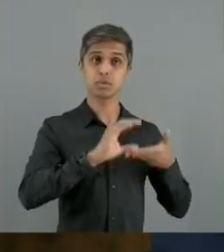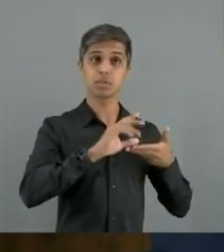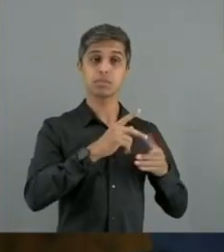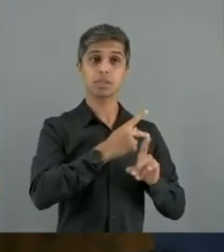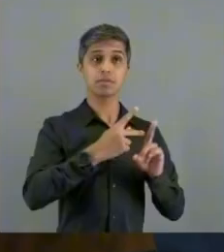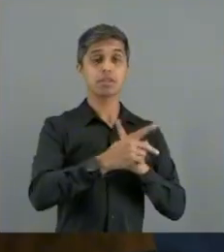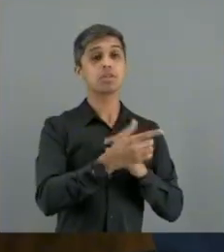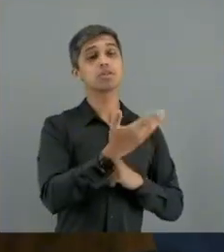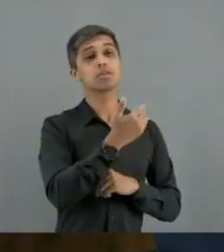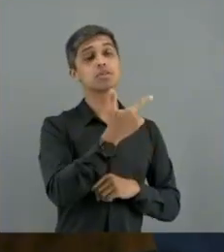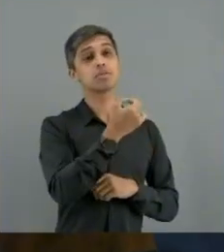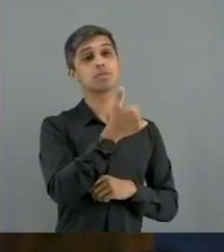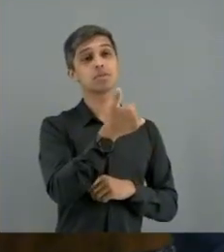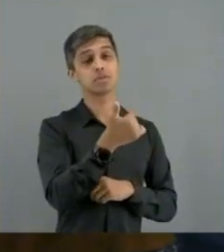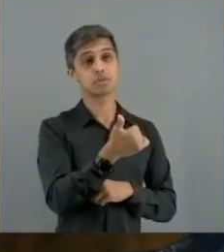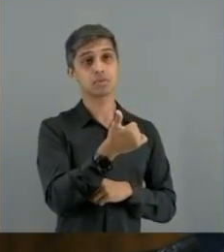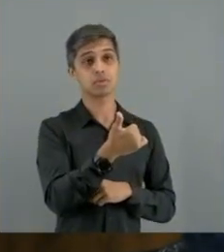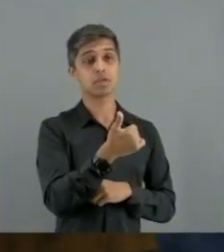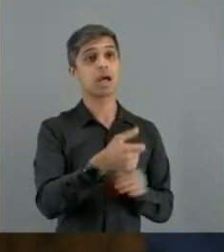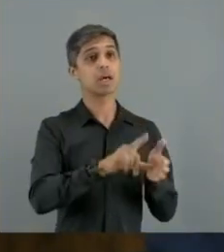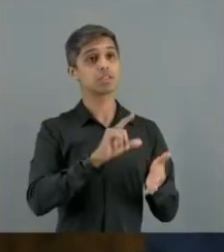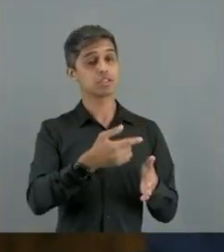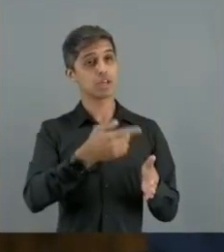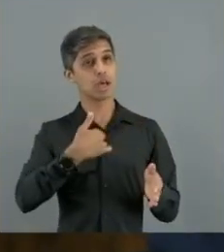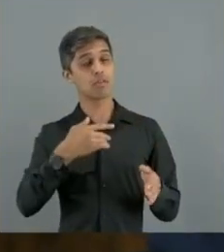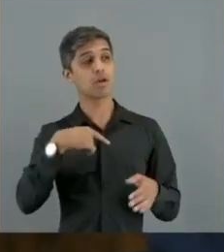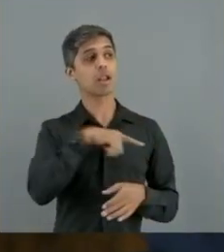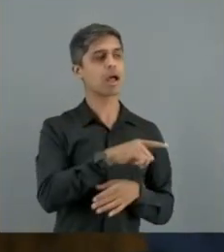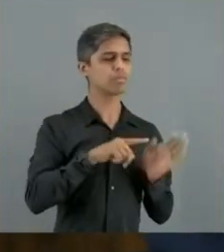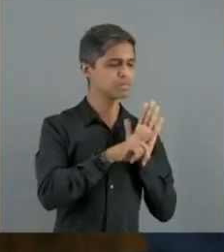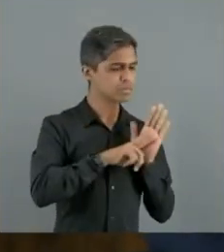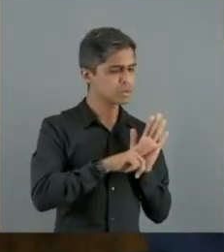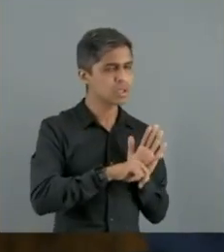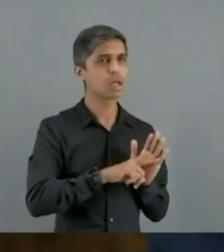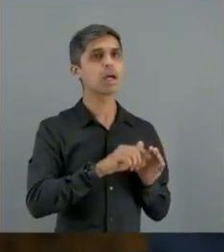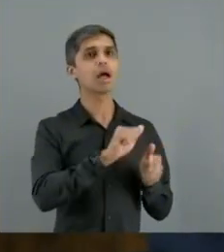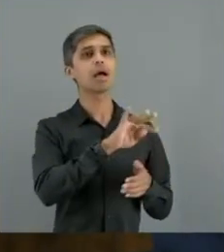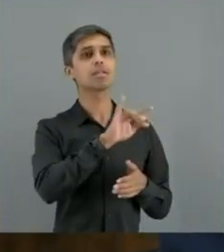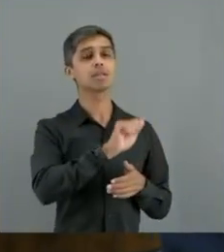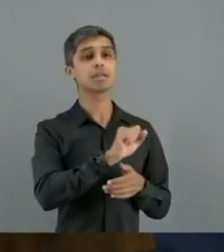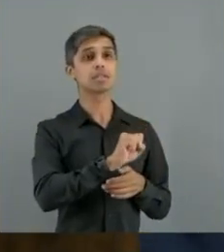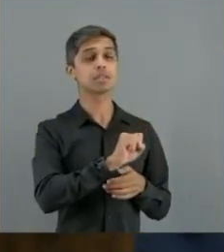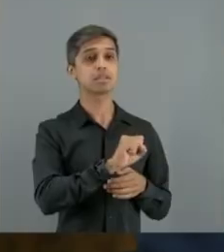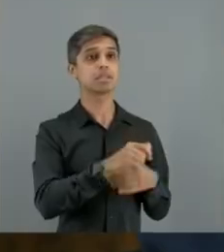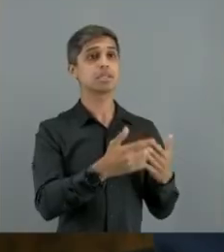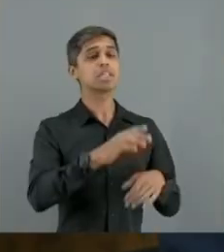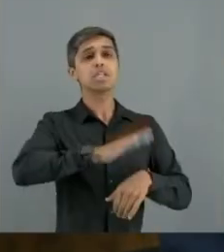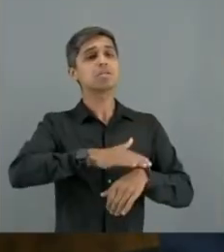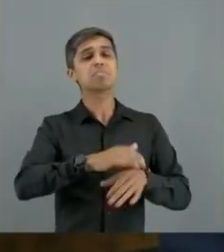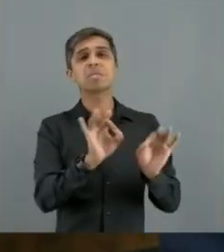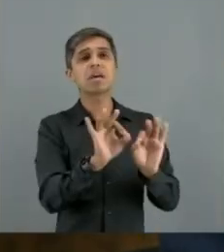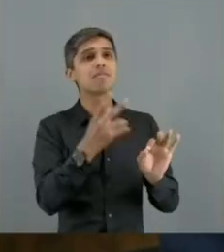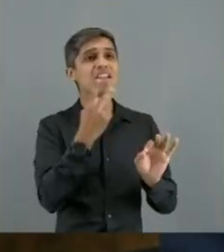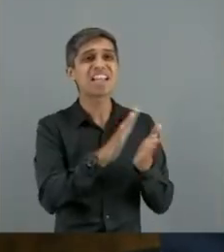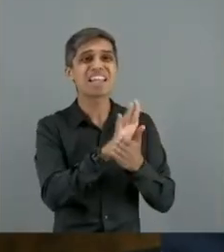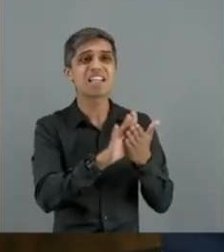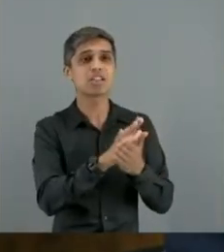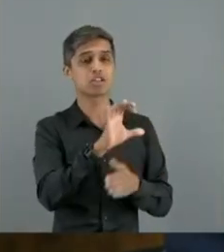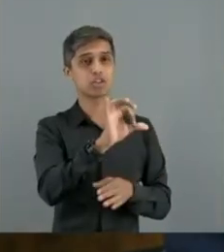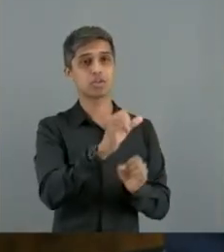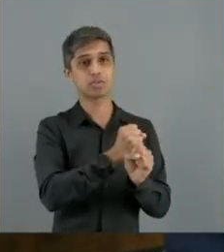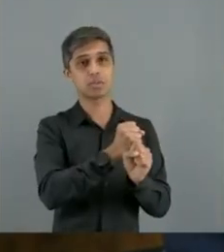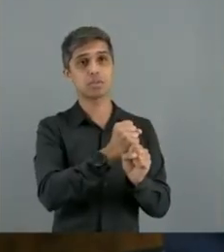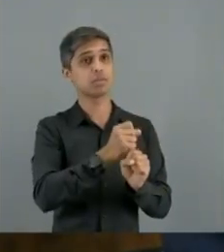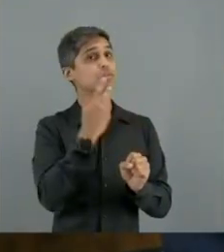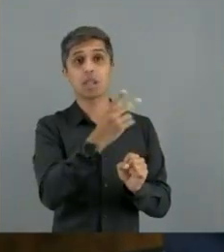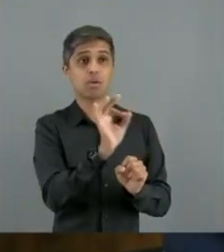Previdência desde 2021. E antes de vir para cá, eu fui lá para o meu gabinete para consultar as atas. E a senhora, em nenhum momento, falou a respeito desse tema, em mais de 9 reuniões.